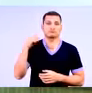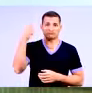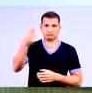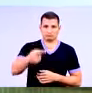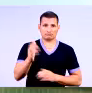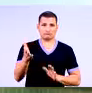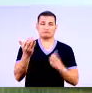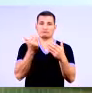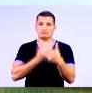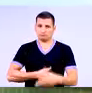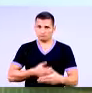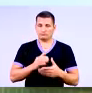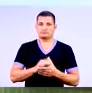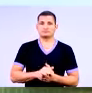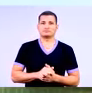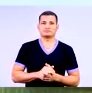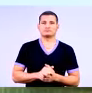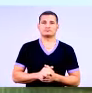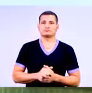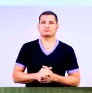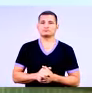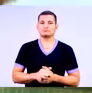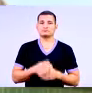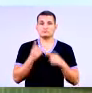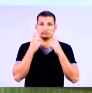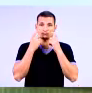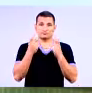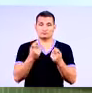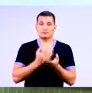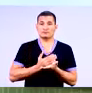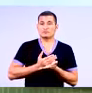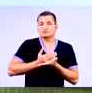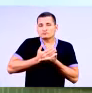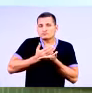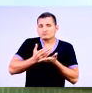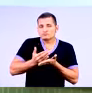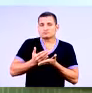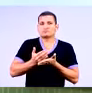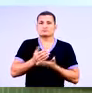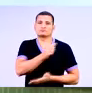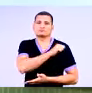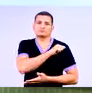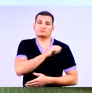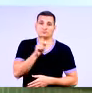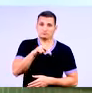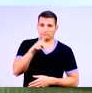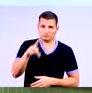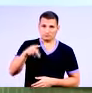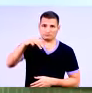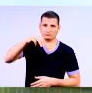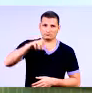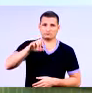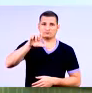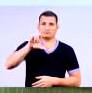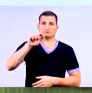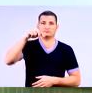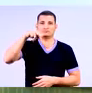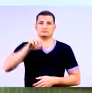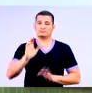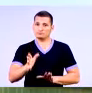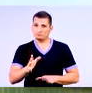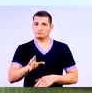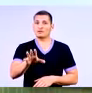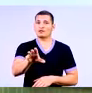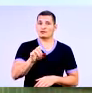vai para a prova. Então, interessante que no início da aula o professor Melk já receba as dúvidas